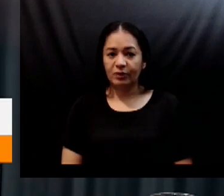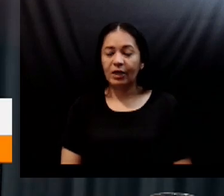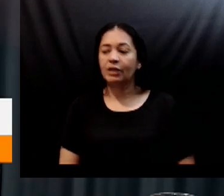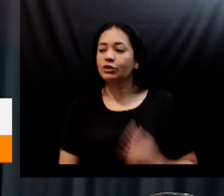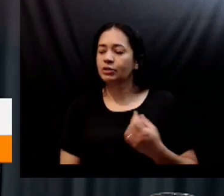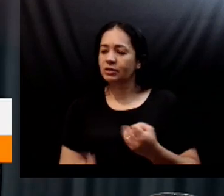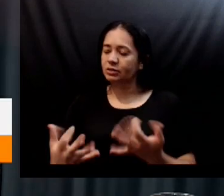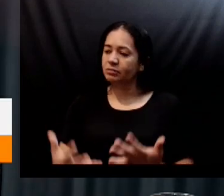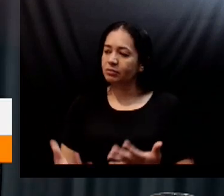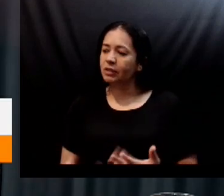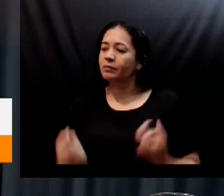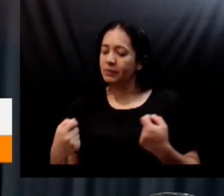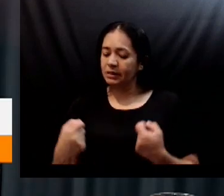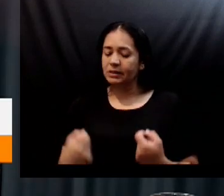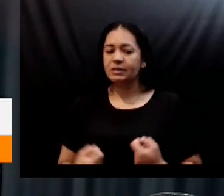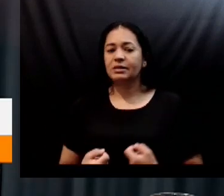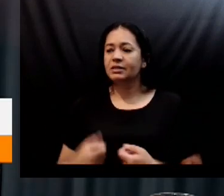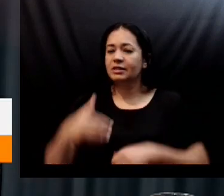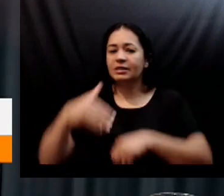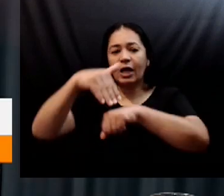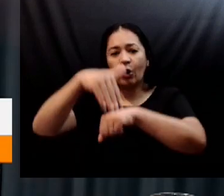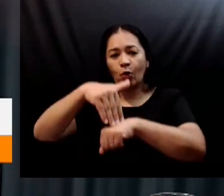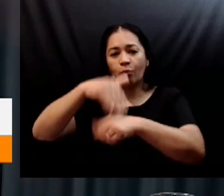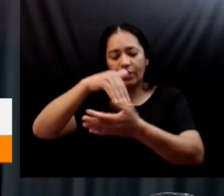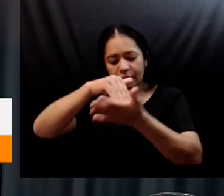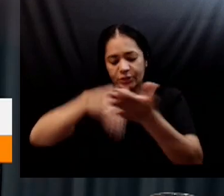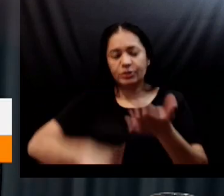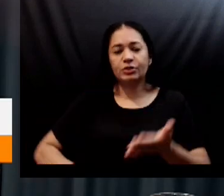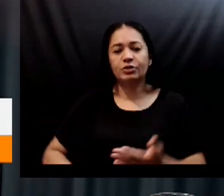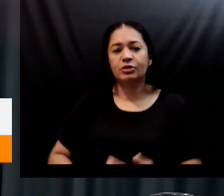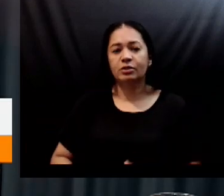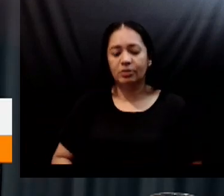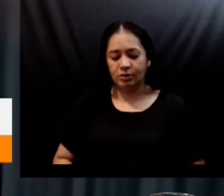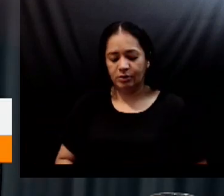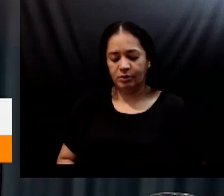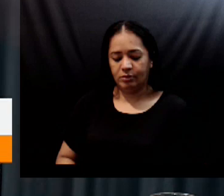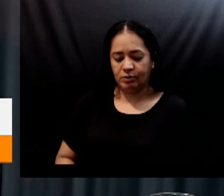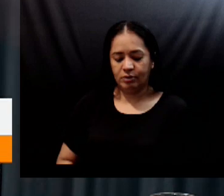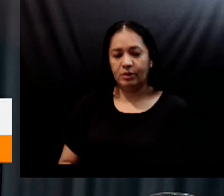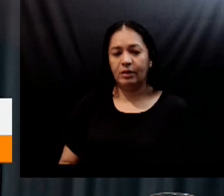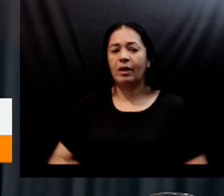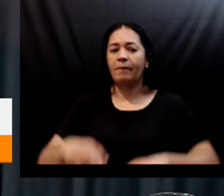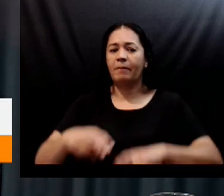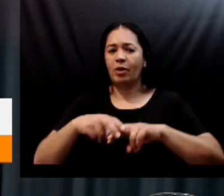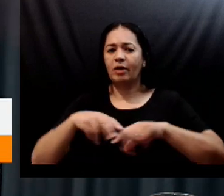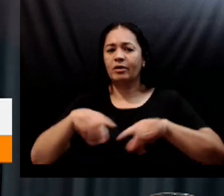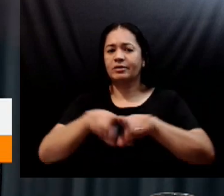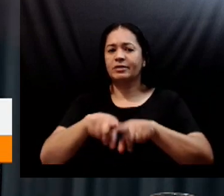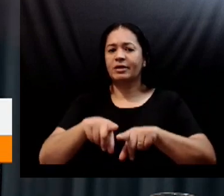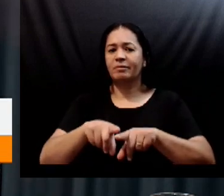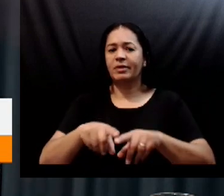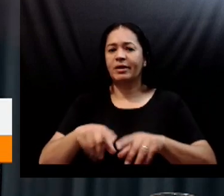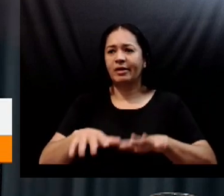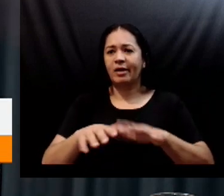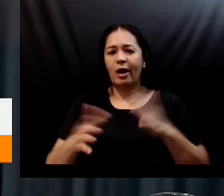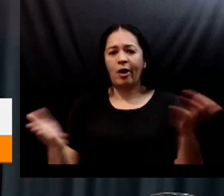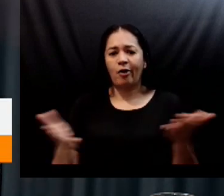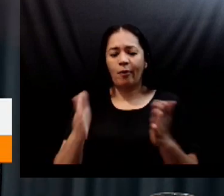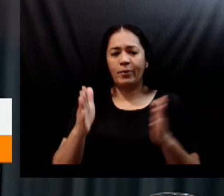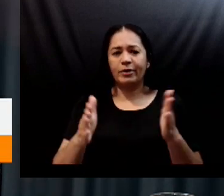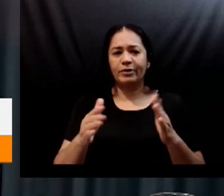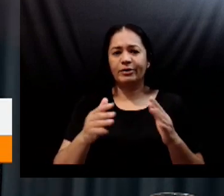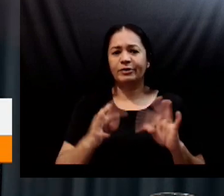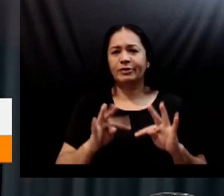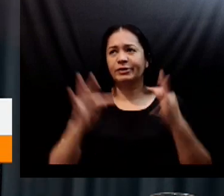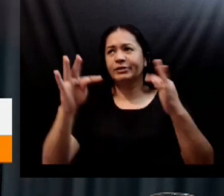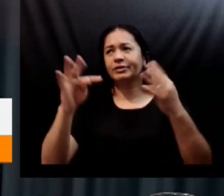essa culpa. E eu acho que isso vem muito também da era da tecnologia que a gente está Exato, inserido. exato, verdade, eu O também concordo. celular, o Instagram,